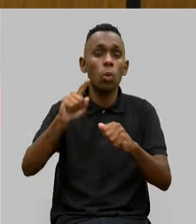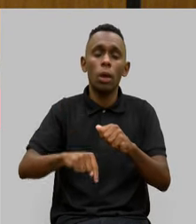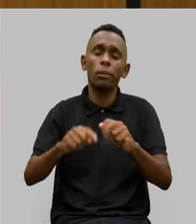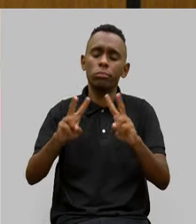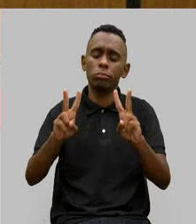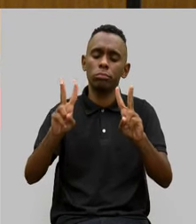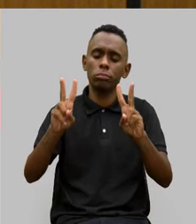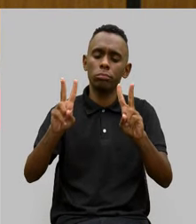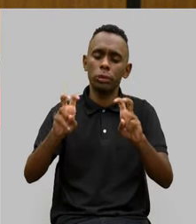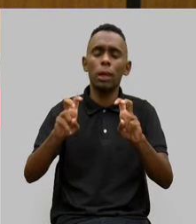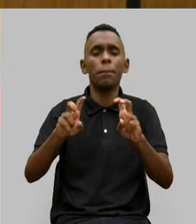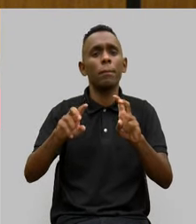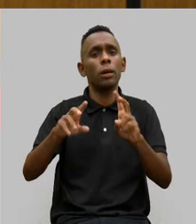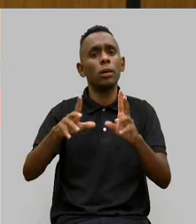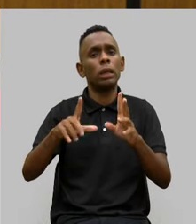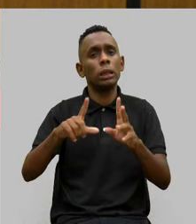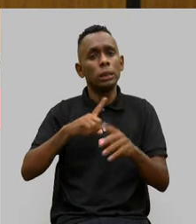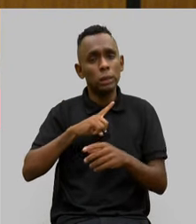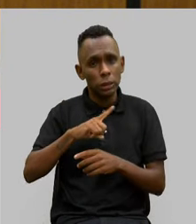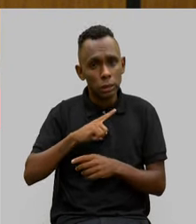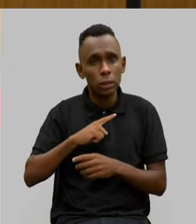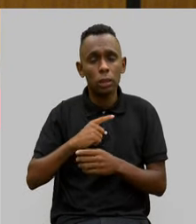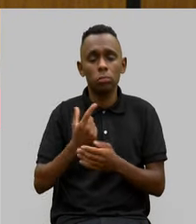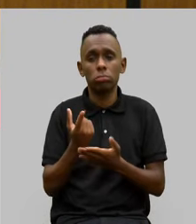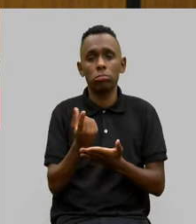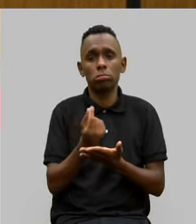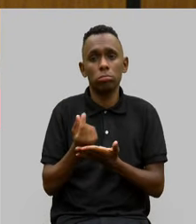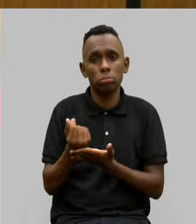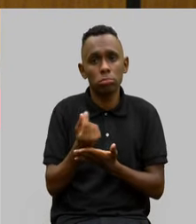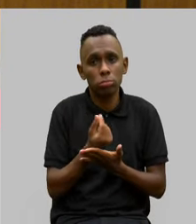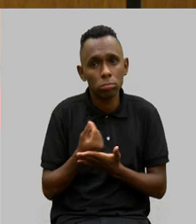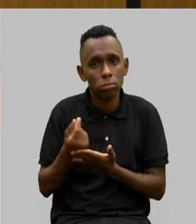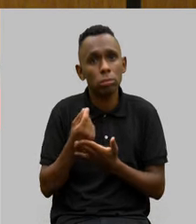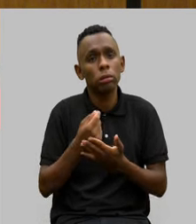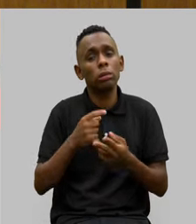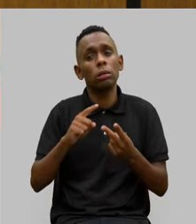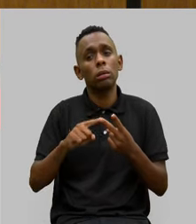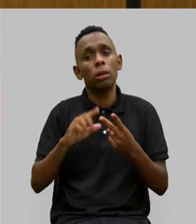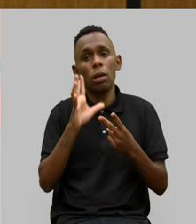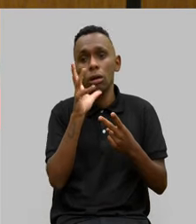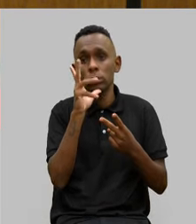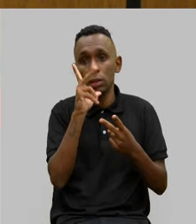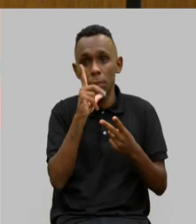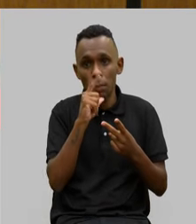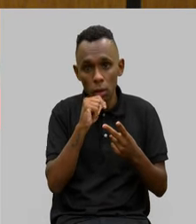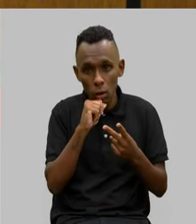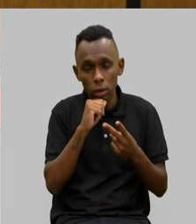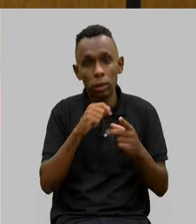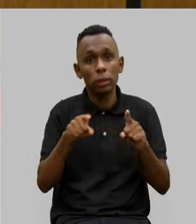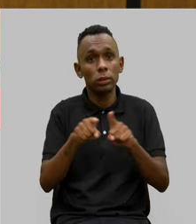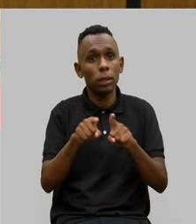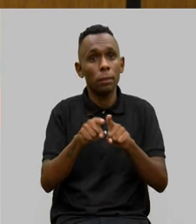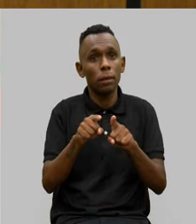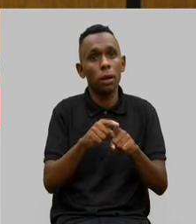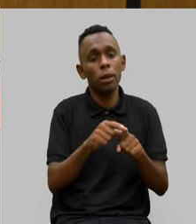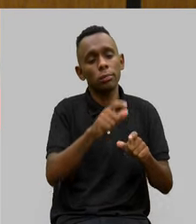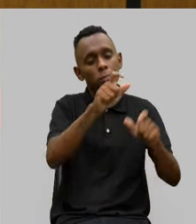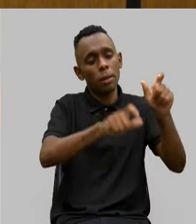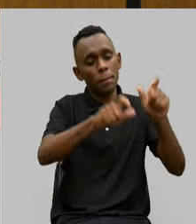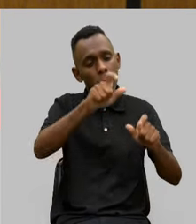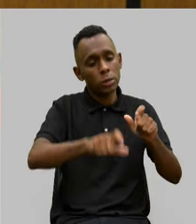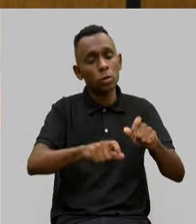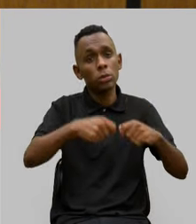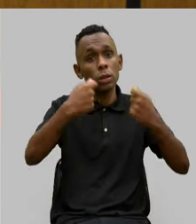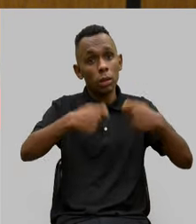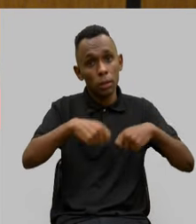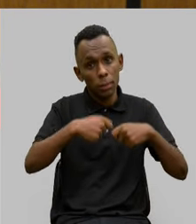que envolve custo envolve demora e envolve aí do outro lado pessoas que precisam